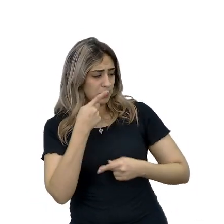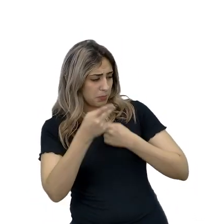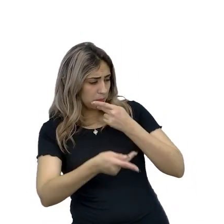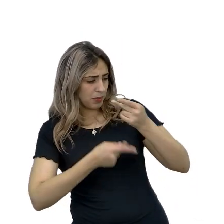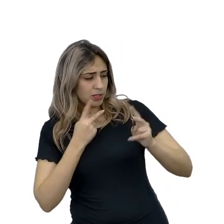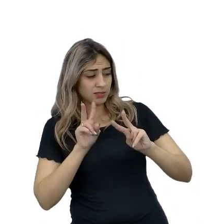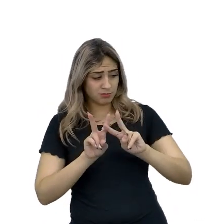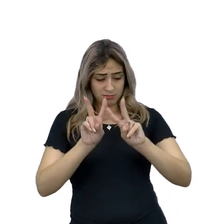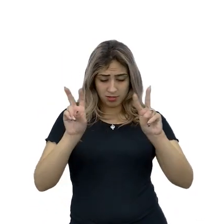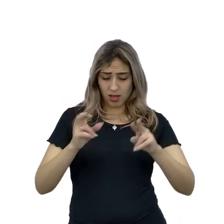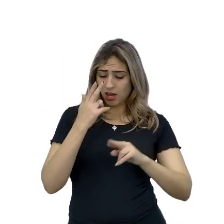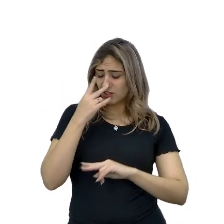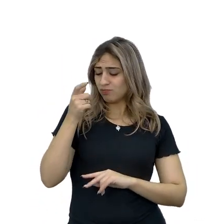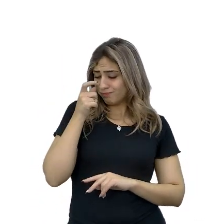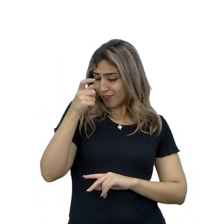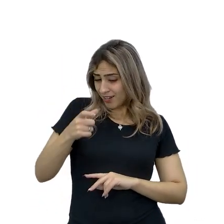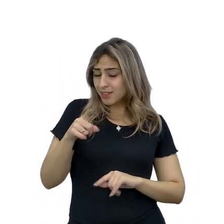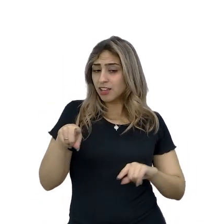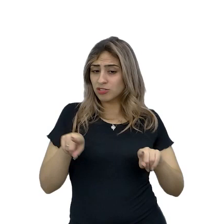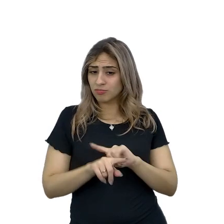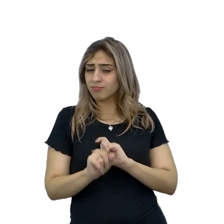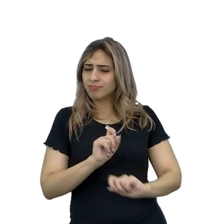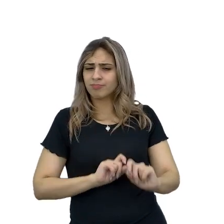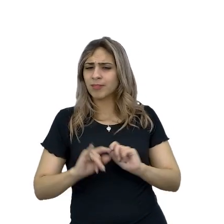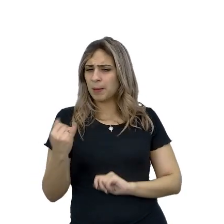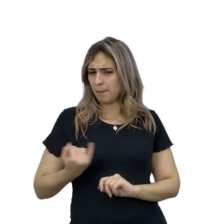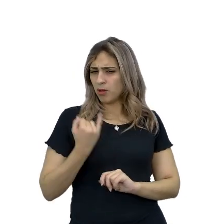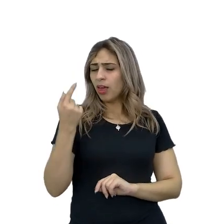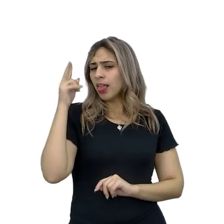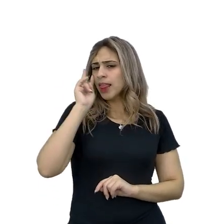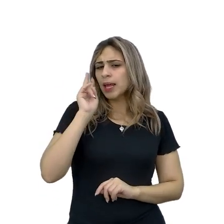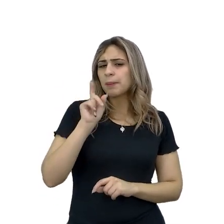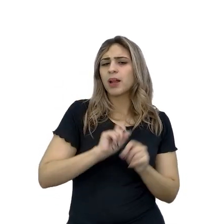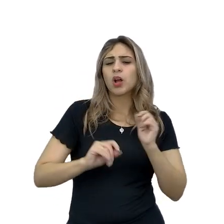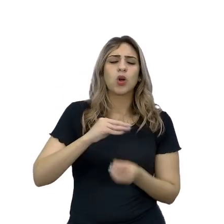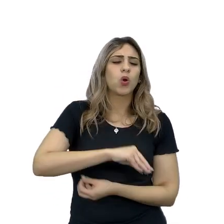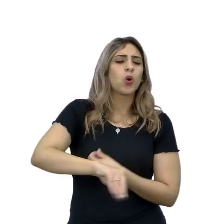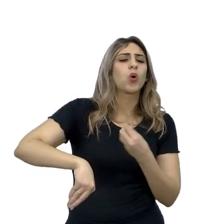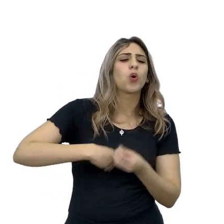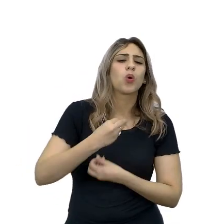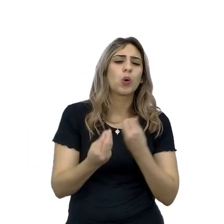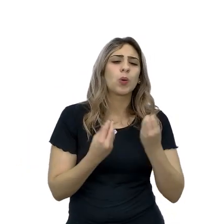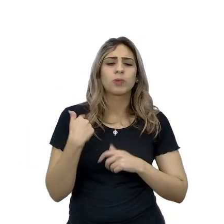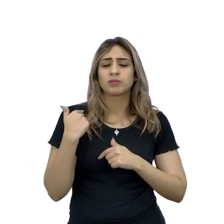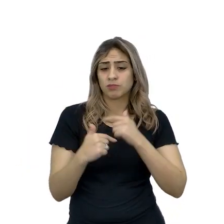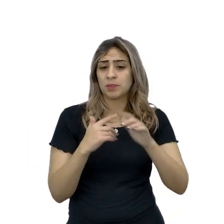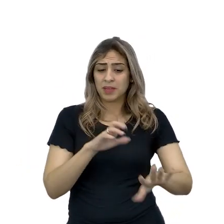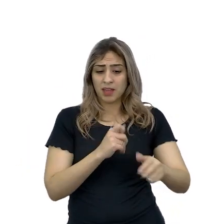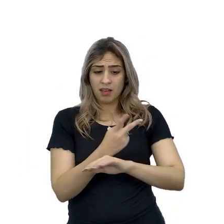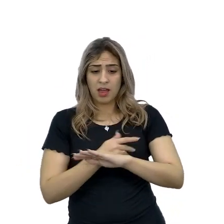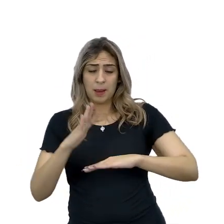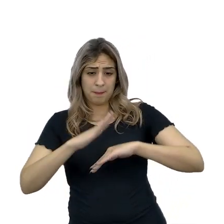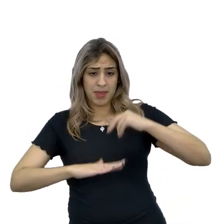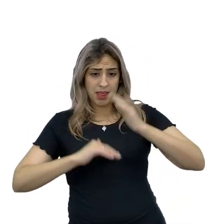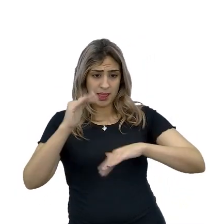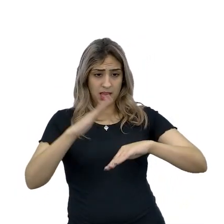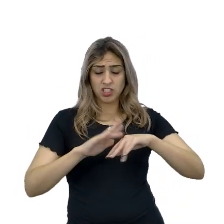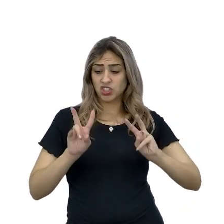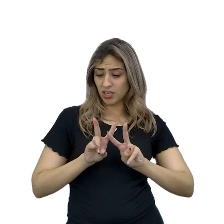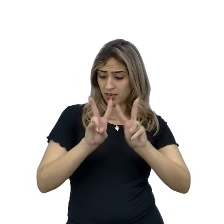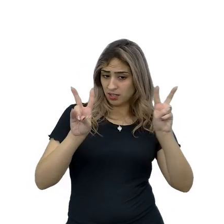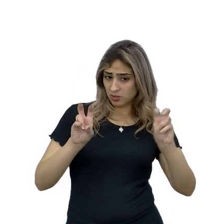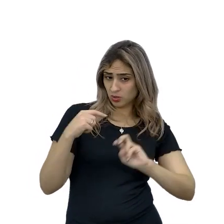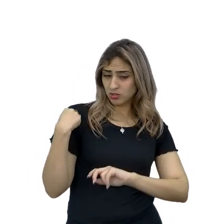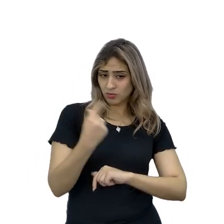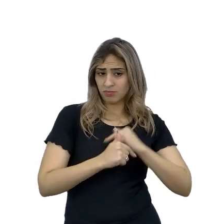sobre uma questão, acho que uma coisa muito importante é a gente lembrar realmente como que ela envolve. Então a gente vai pegar algumas habilidades, algumas questões